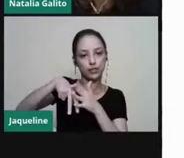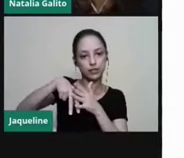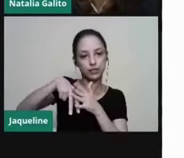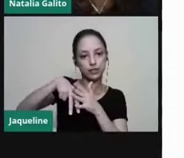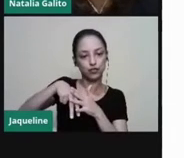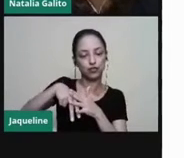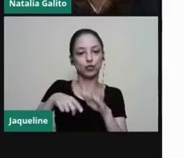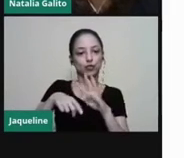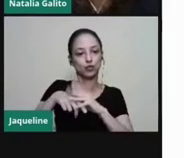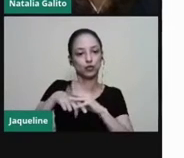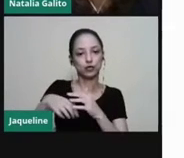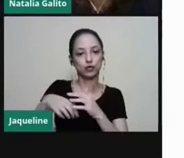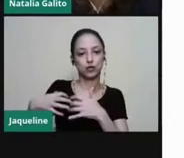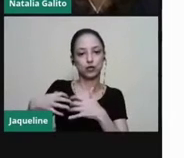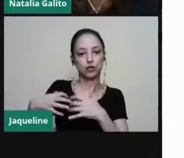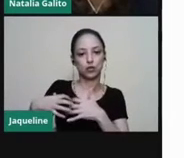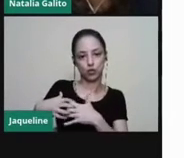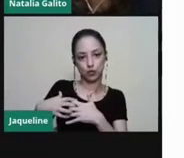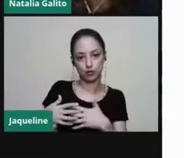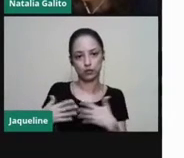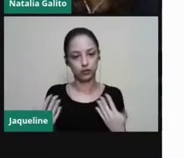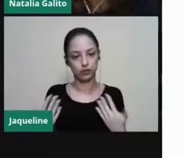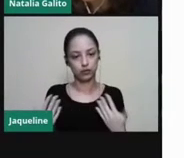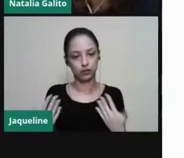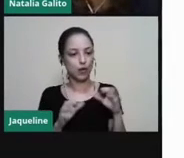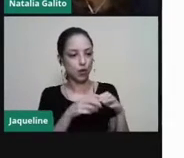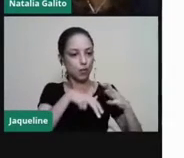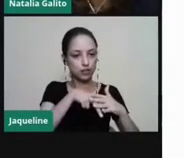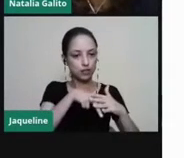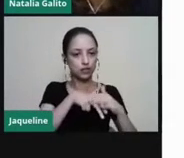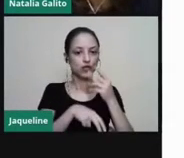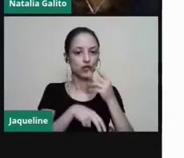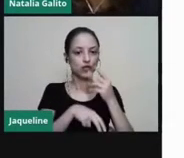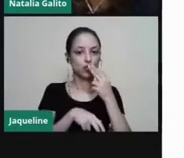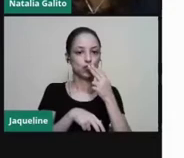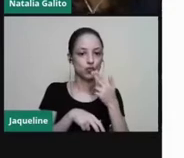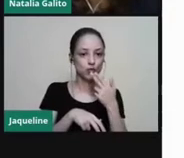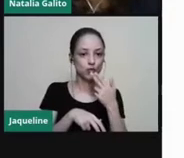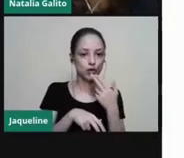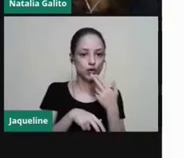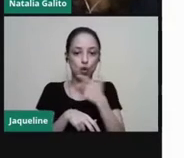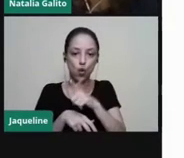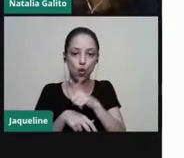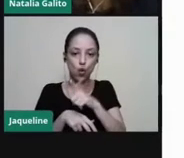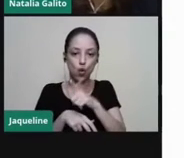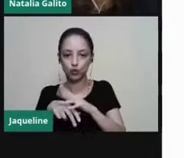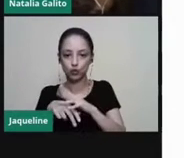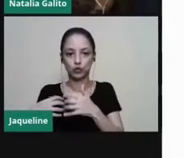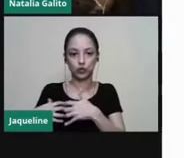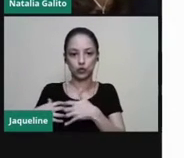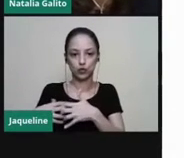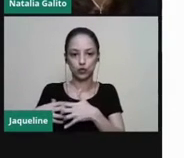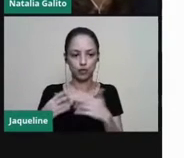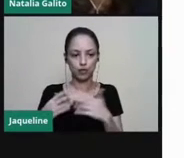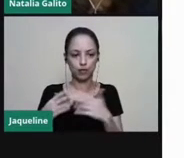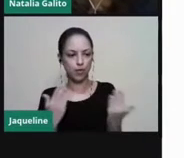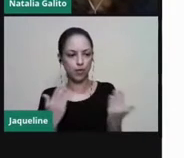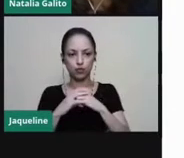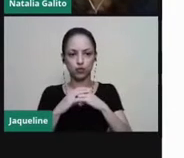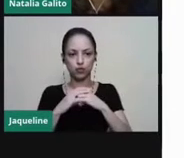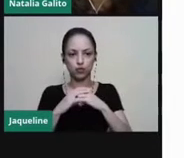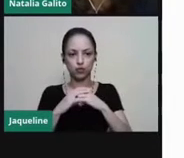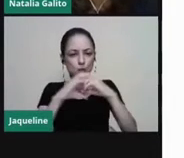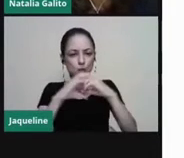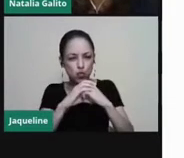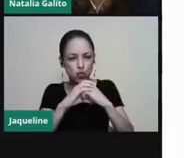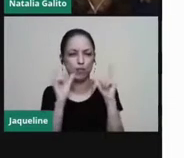os pacientes com doença arterial coronariana tinham uma dilatação mediada pelo fluxo reduzida quando comparada ao controle, ou seja,